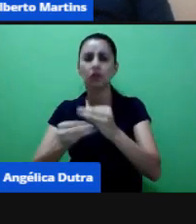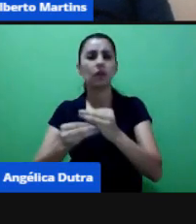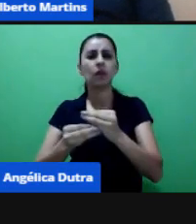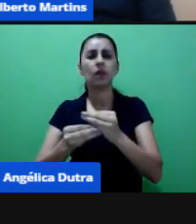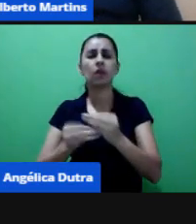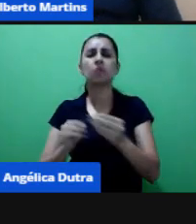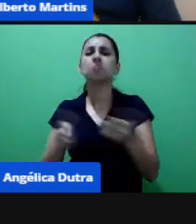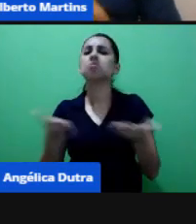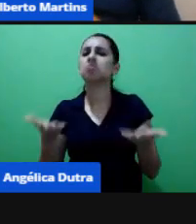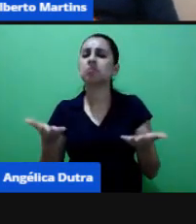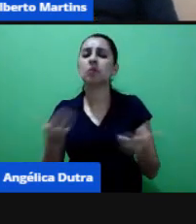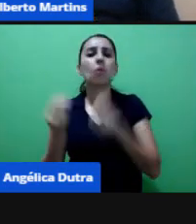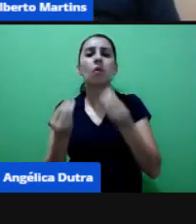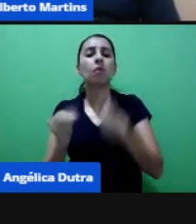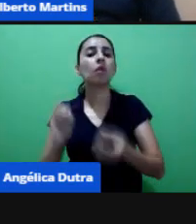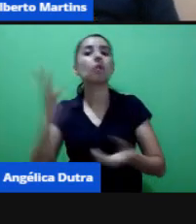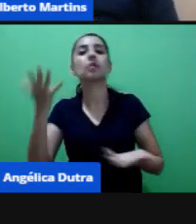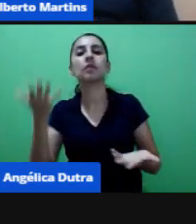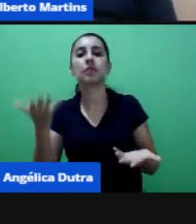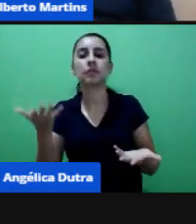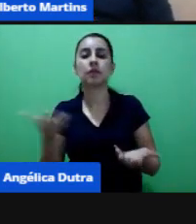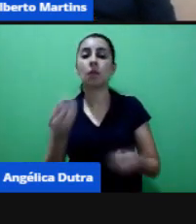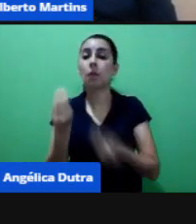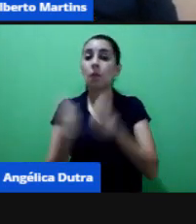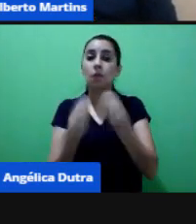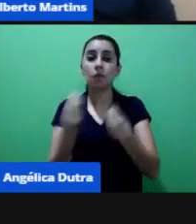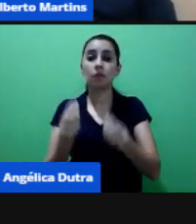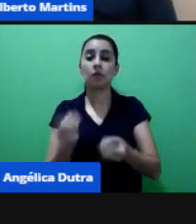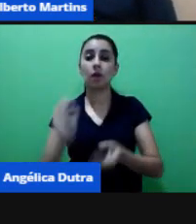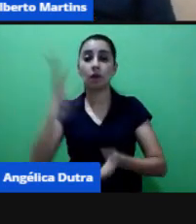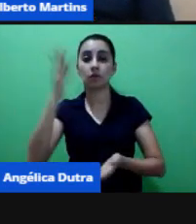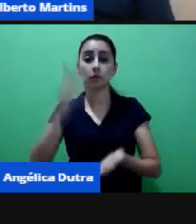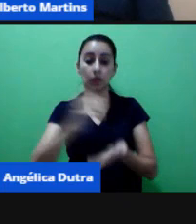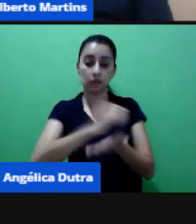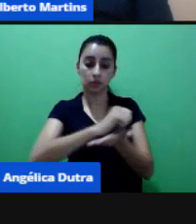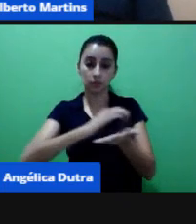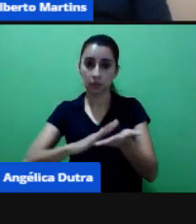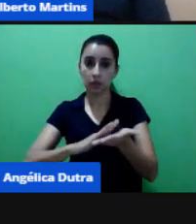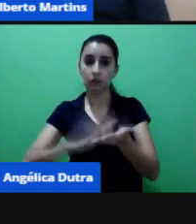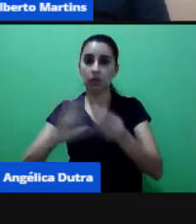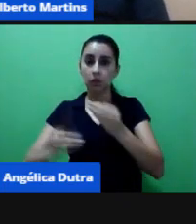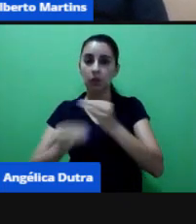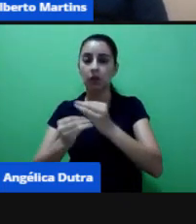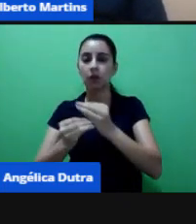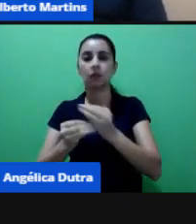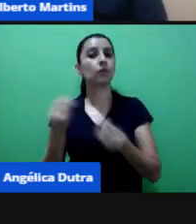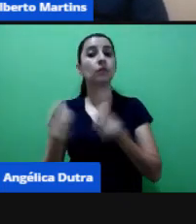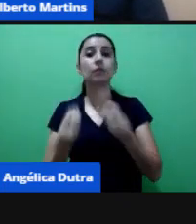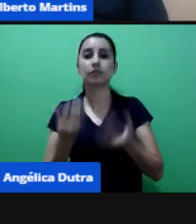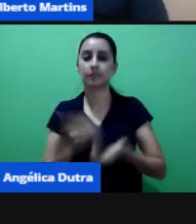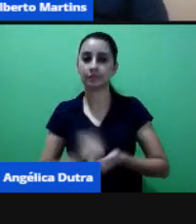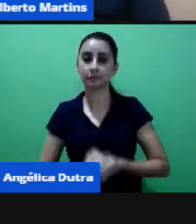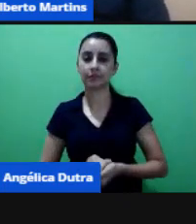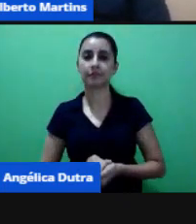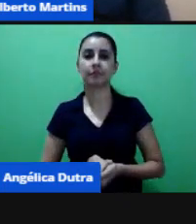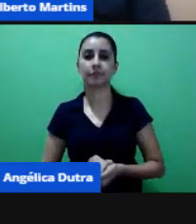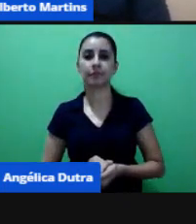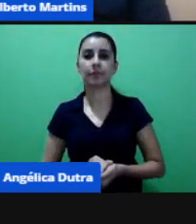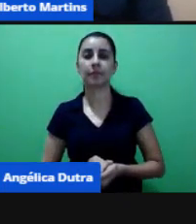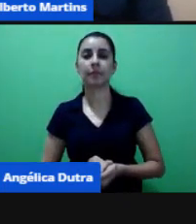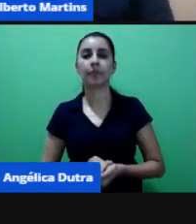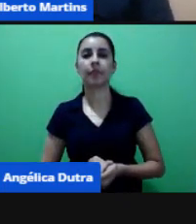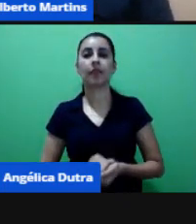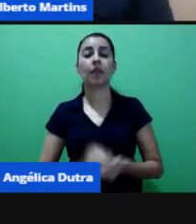acontecem? Como que acontece a elaboração dessa atividade? Elaborar atividades complementares ao caderno